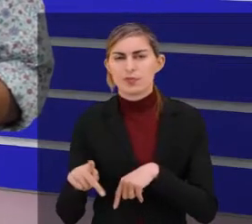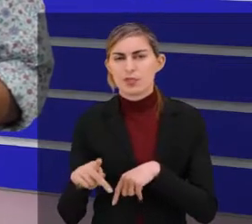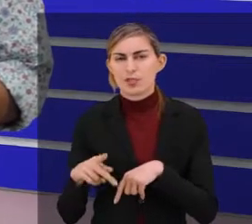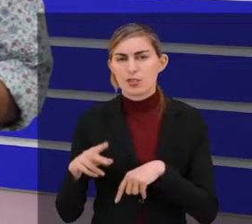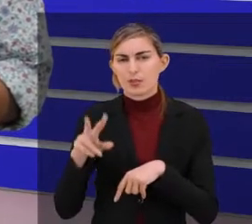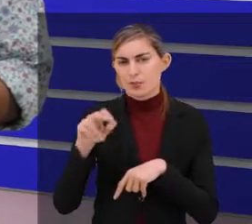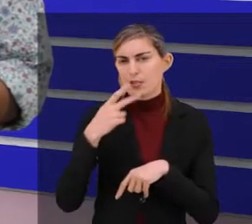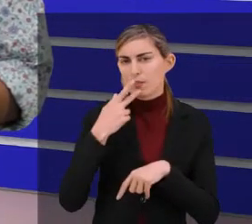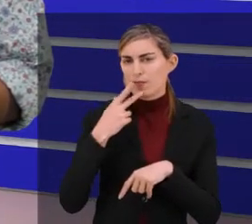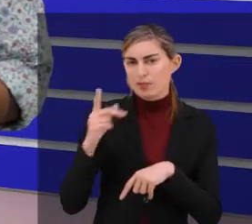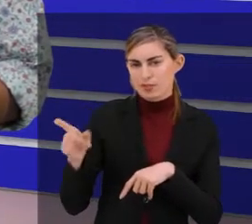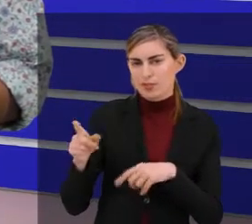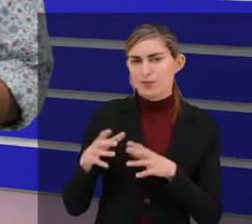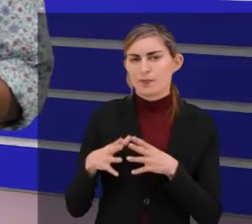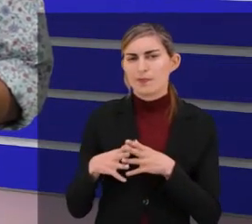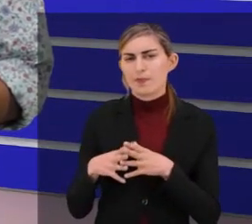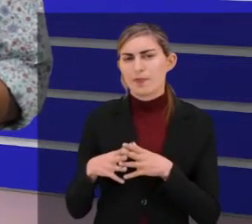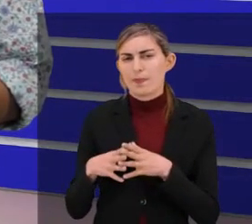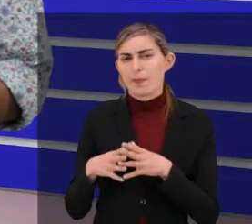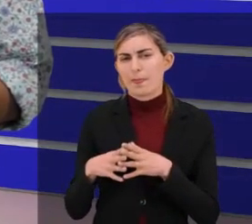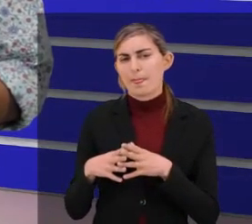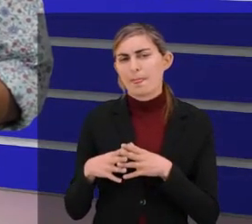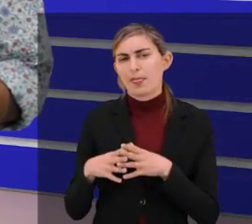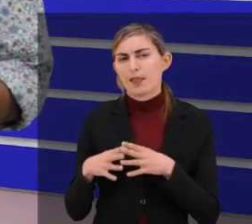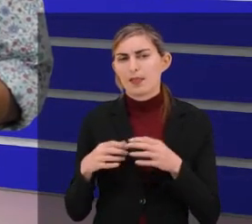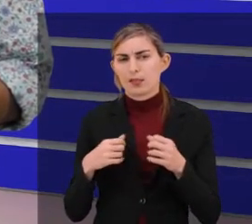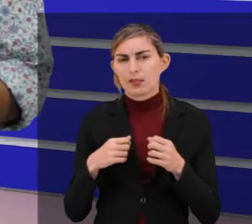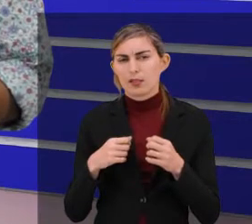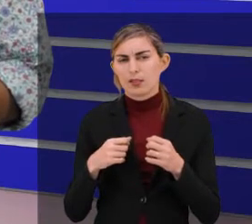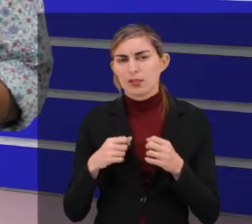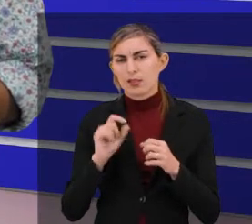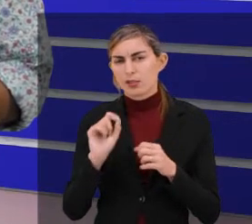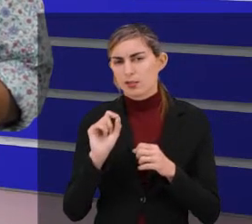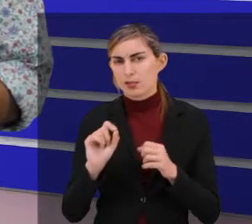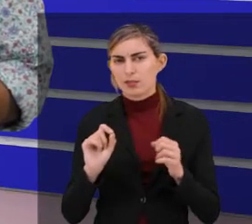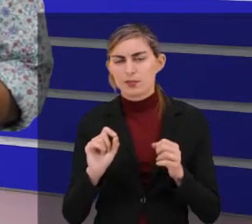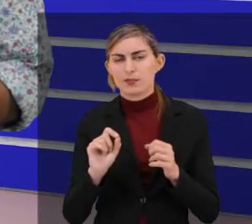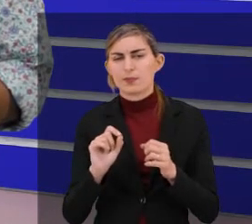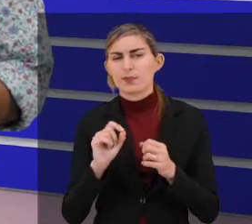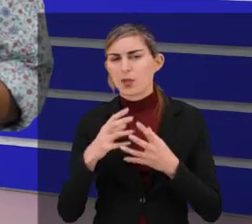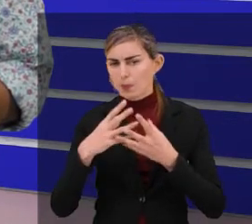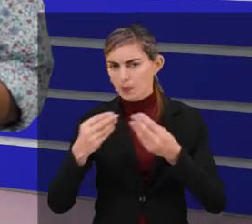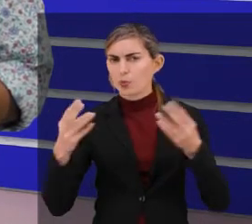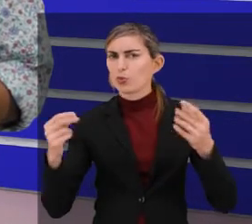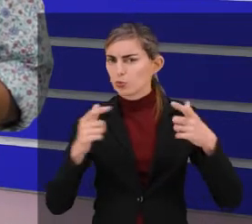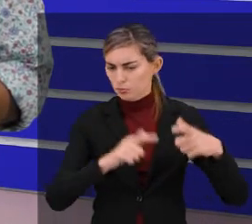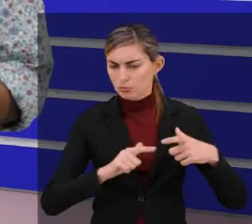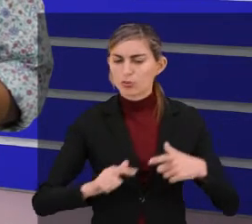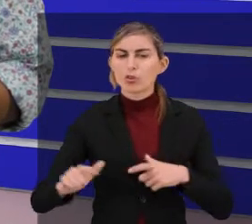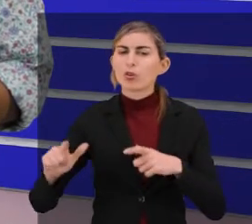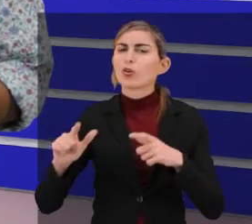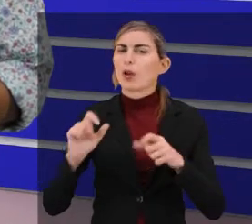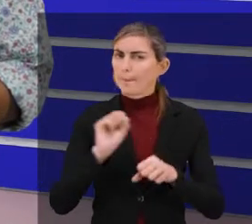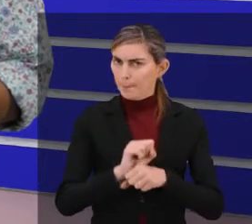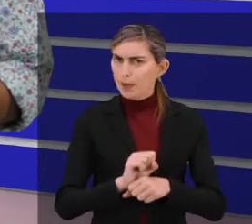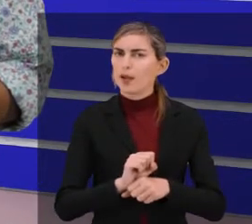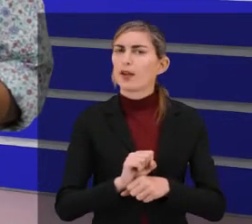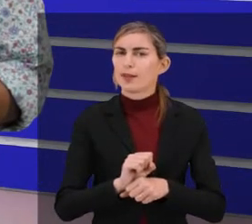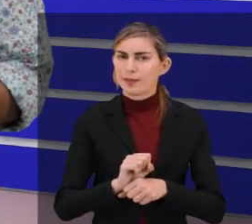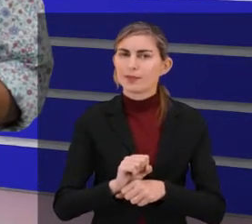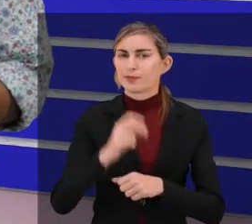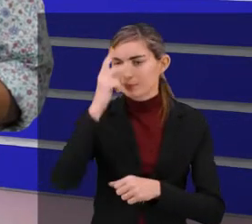que, pegando a fala do doutor, que inclusive muitas organizações pagam um